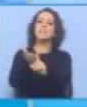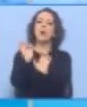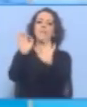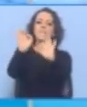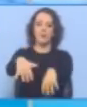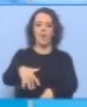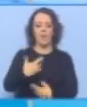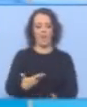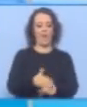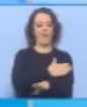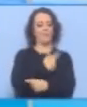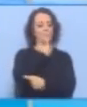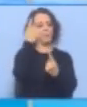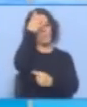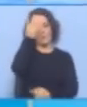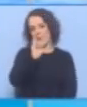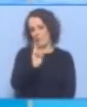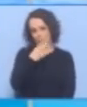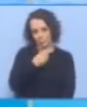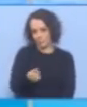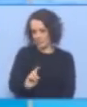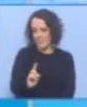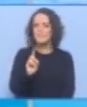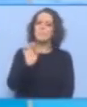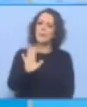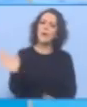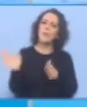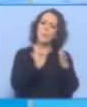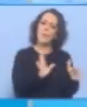mas, de facto, e também, se calhar, fazendo referência